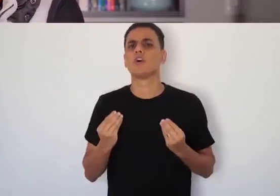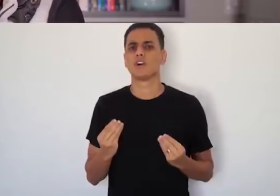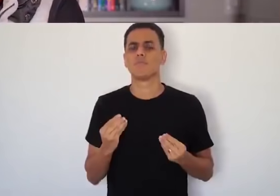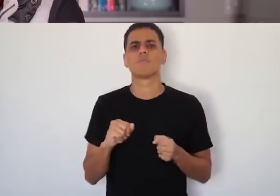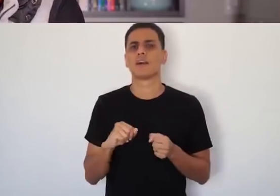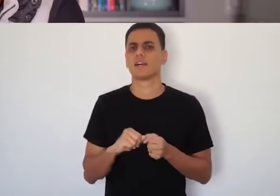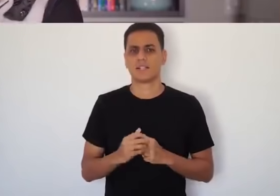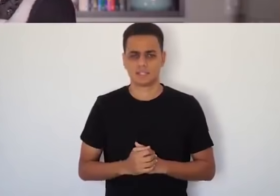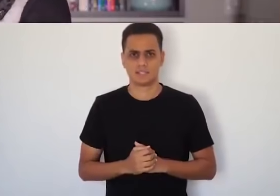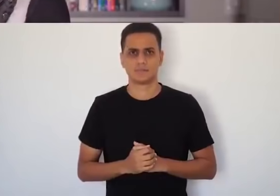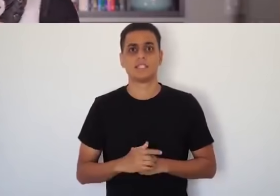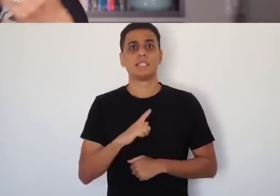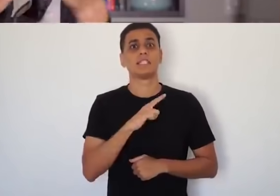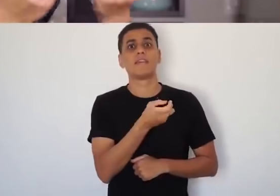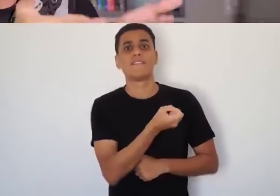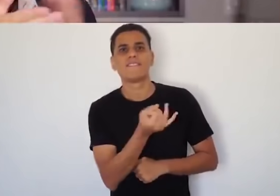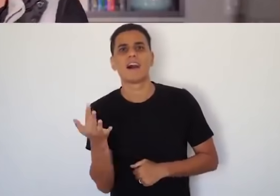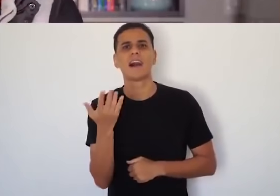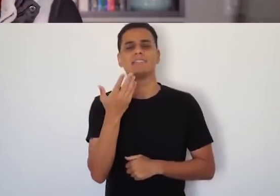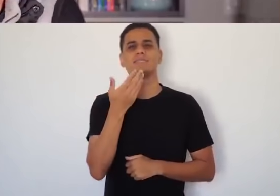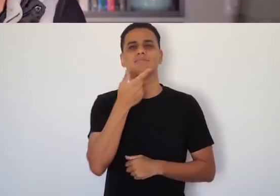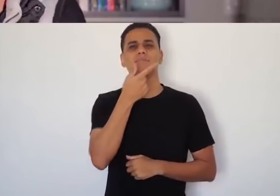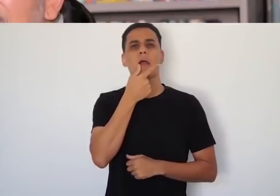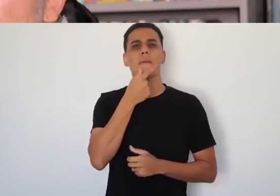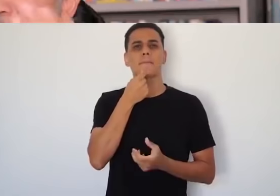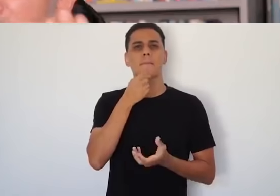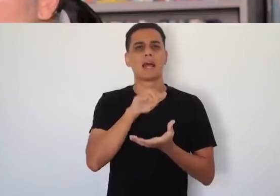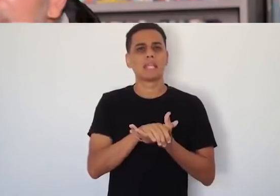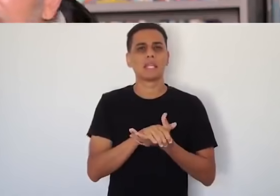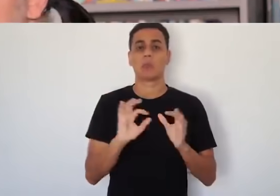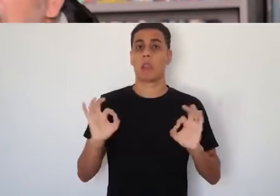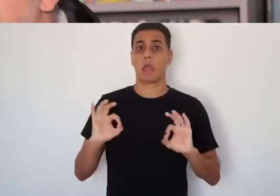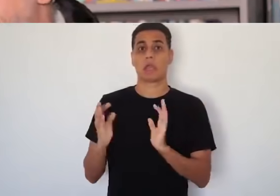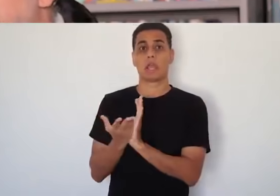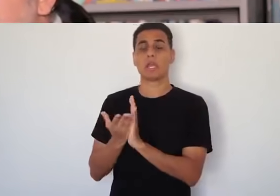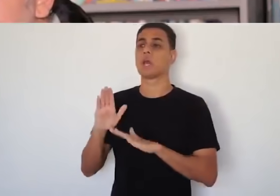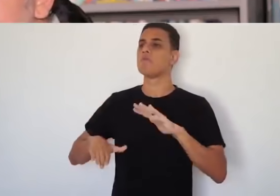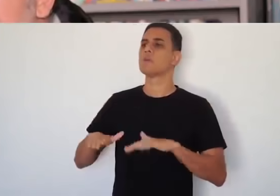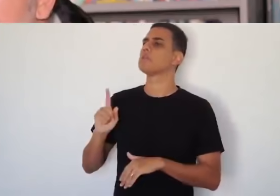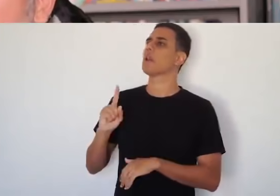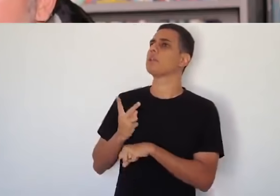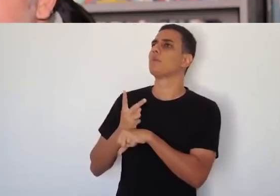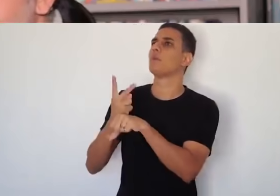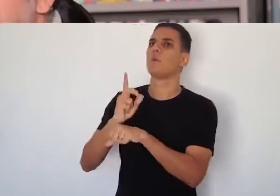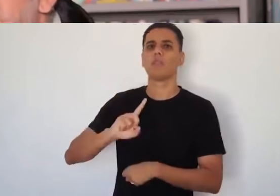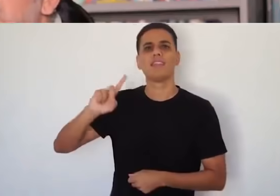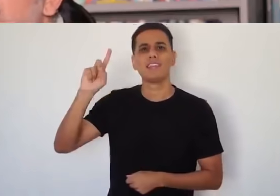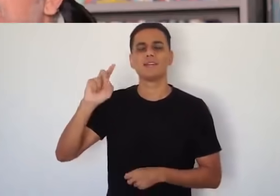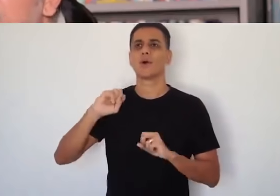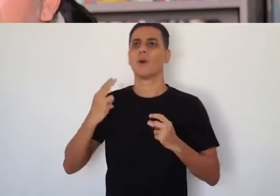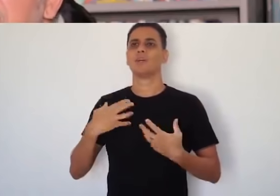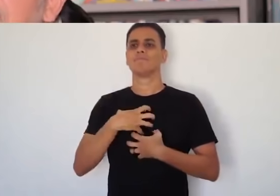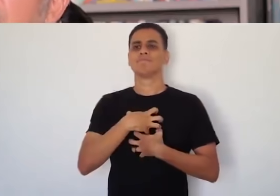você fala de Deus, mas lida com seus negócios, tem incoerência com a sua fé. É muito